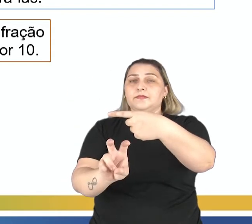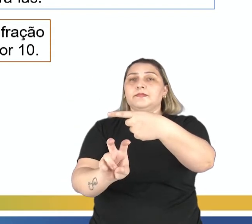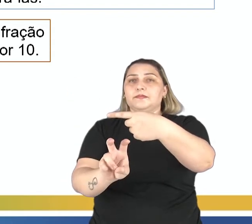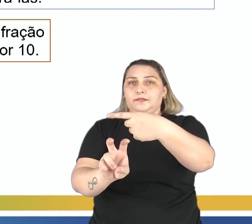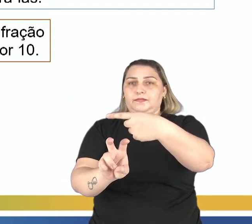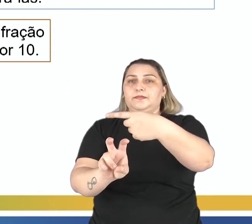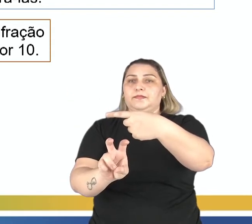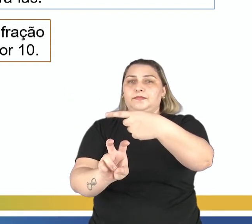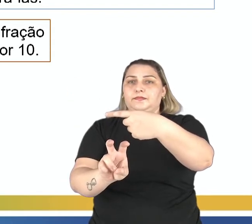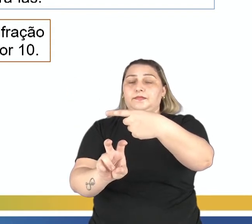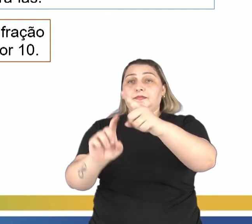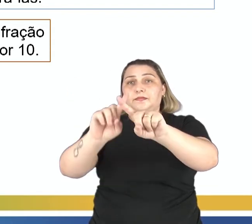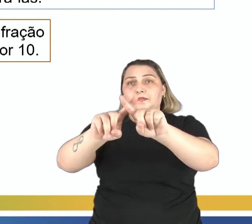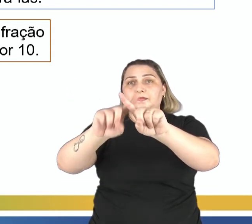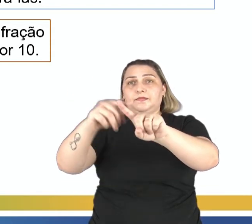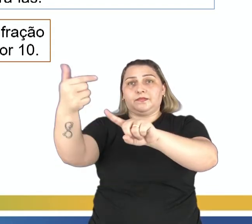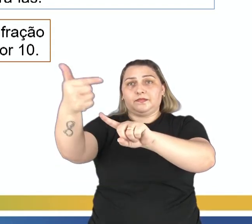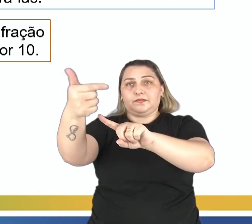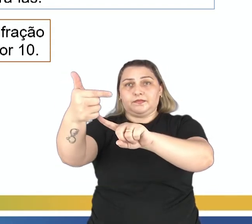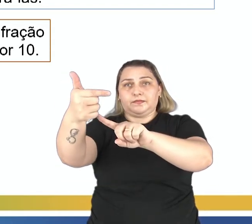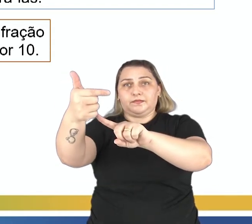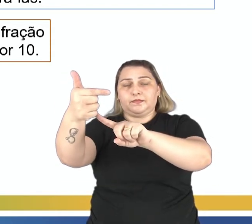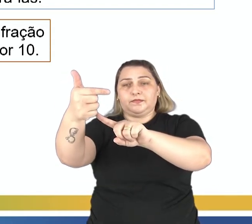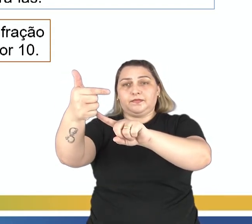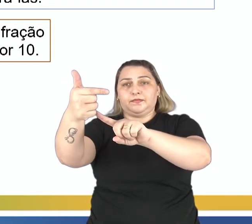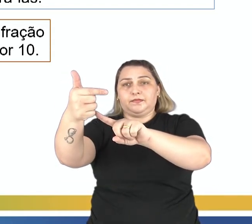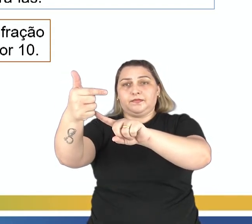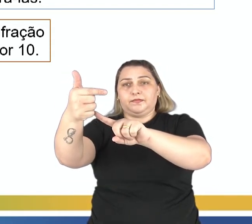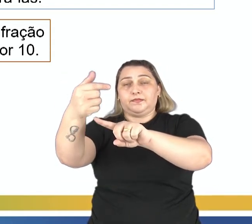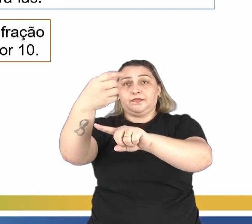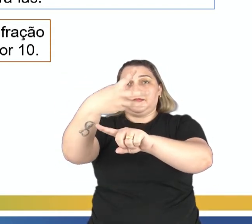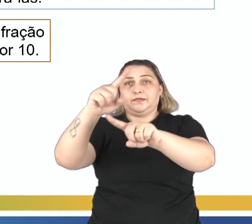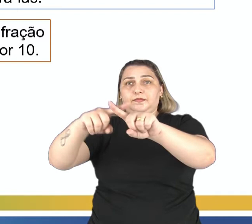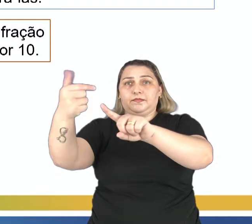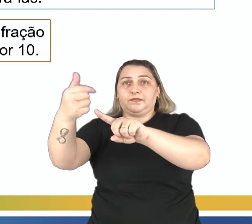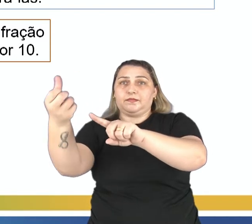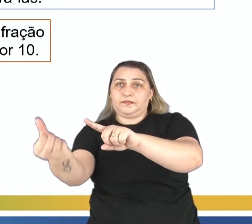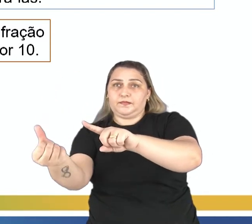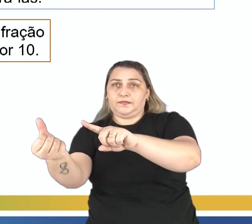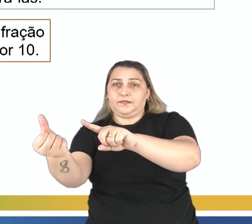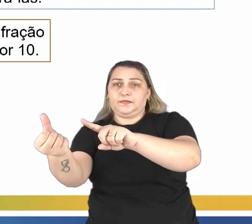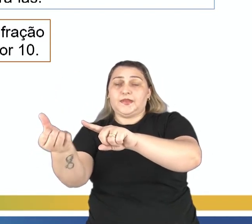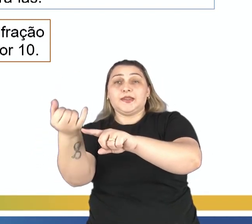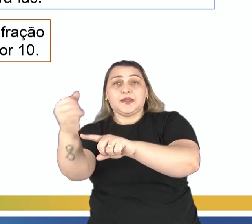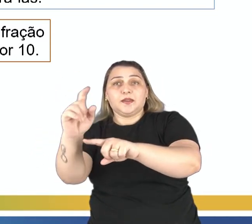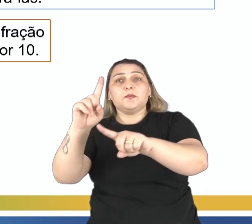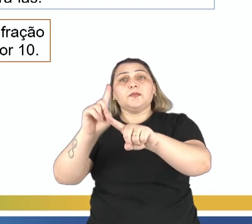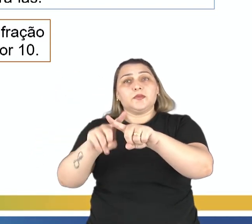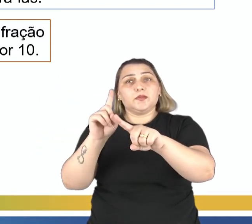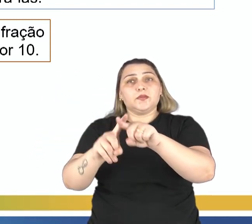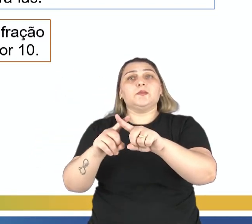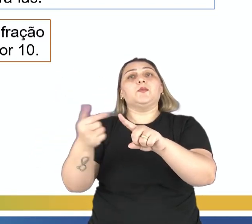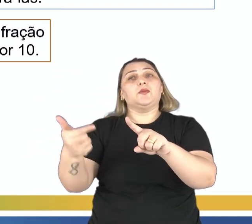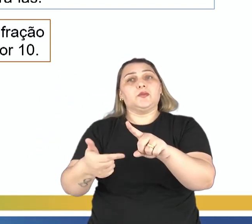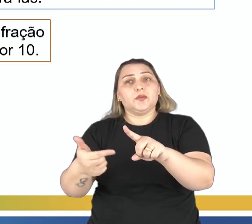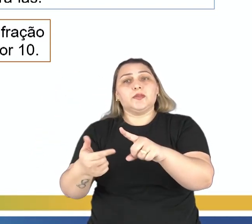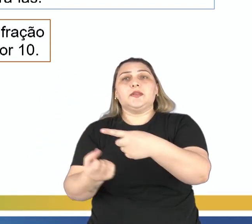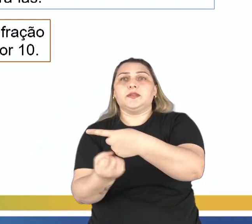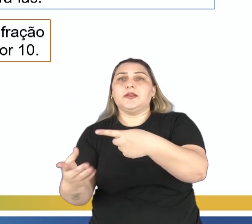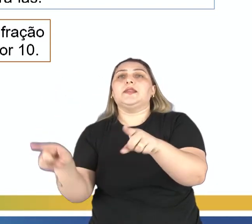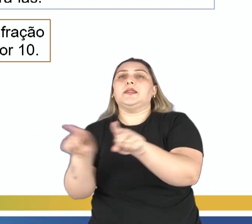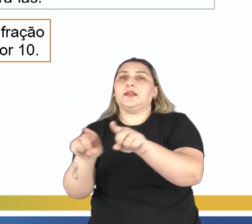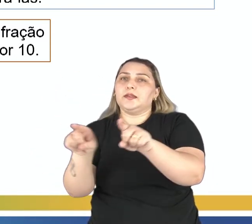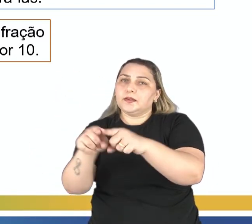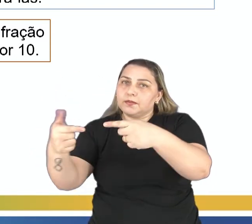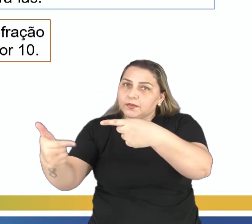3/5 e vamos multiplicar o numerador por 2. 3 vezes 2 vai dar 6. Se eu multipliquei o numerador por 2, eu vou